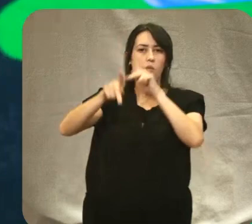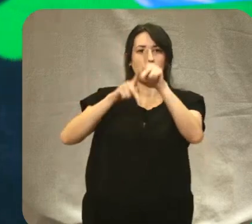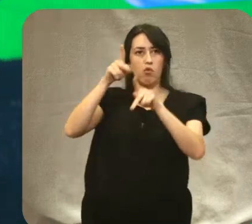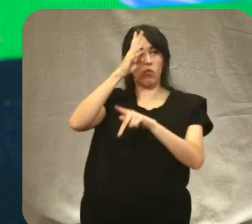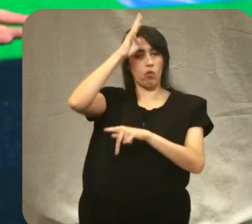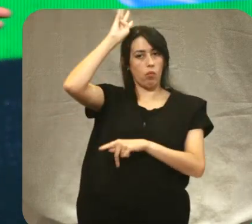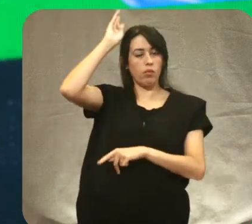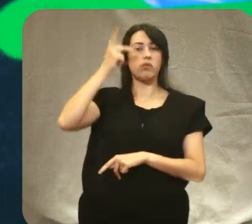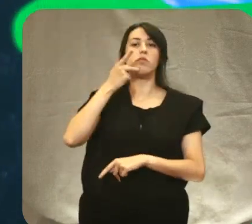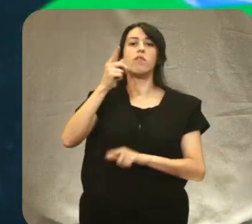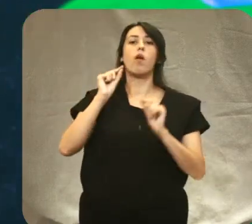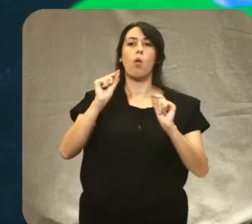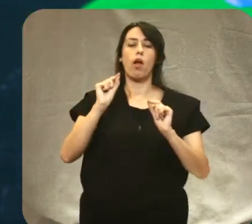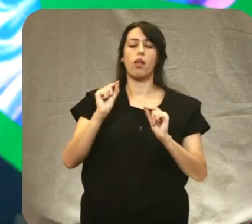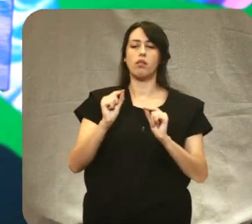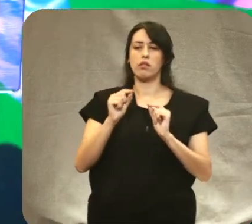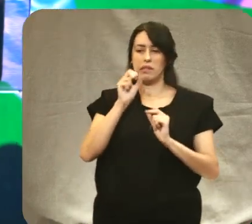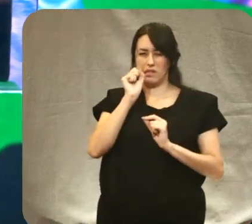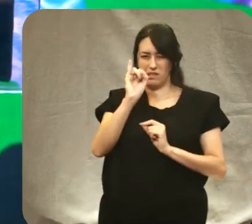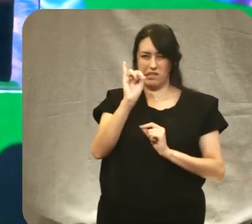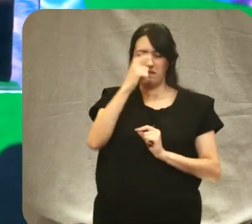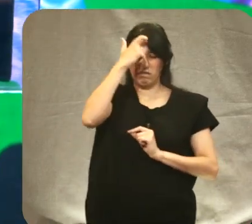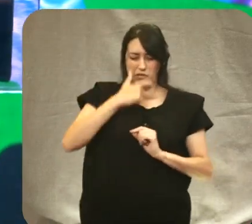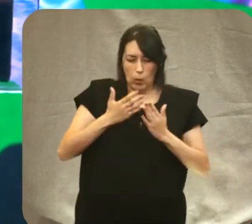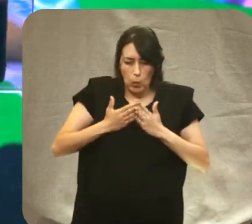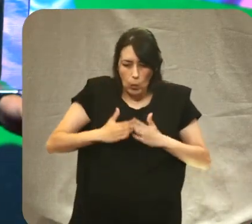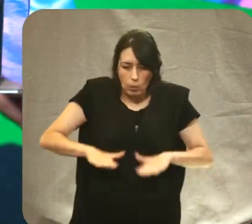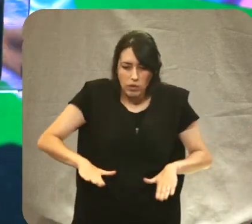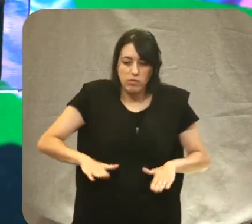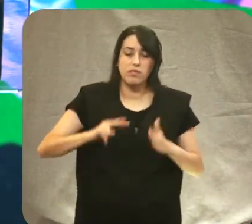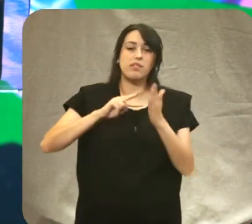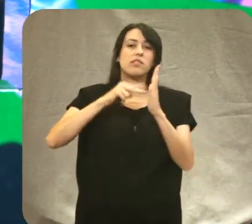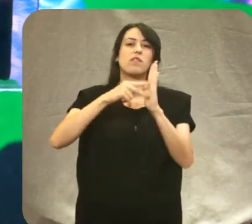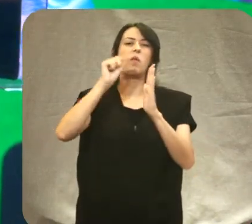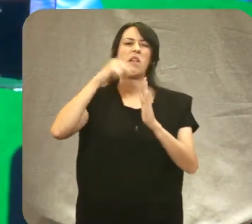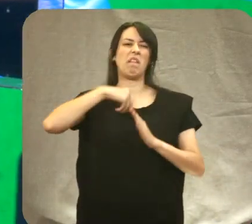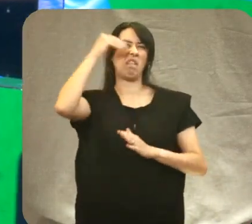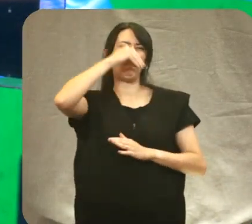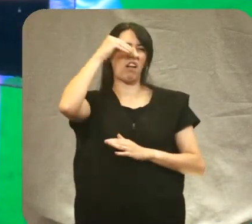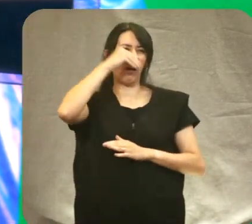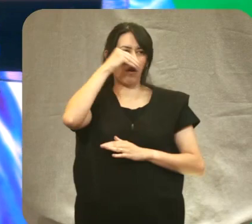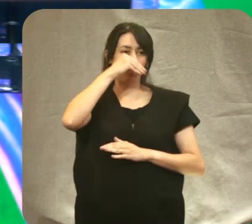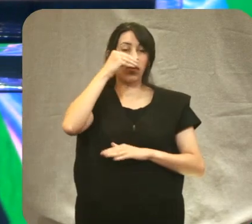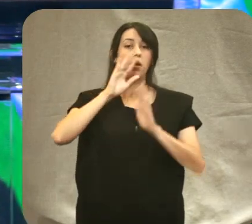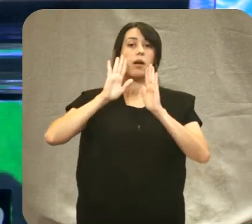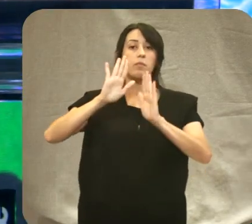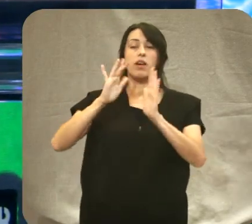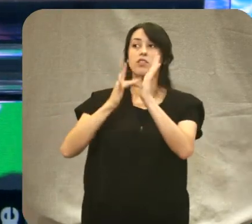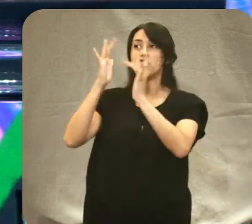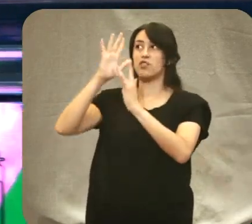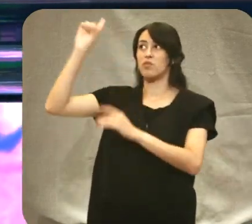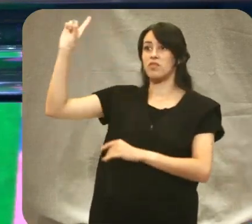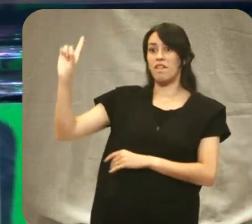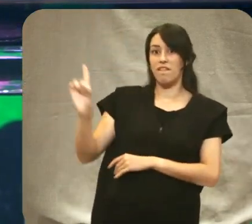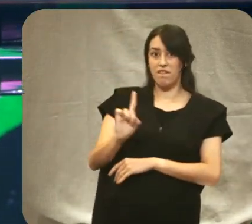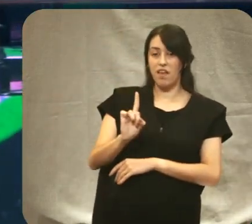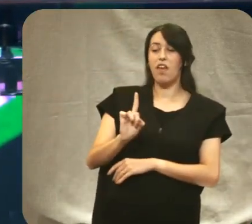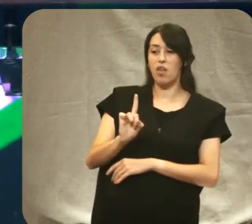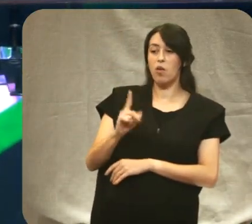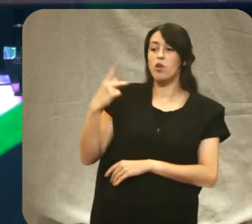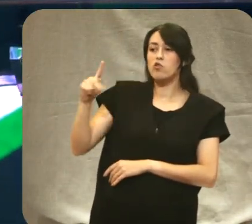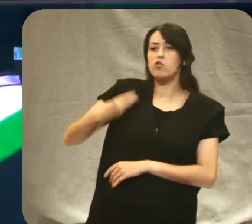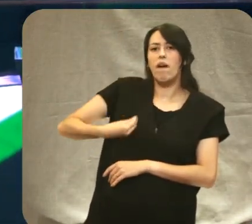era sinônimo de fraqueza. Mas depois de Jesus, o testemunho dele, a sua